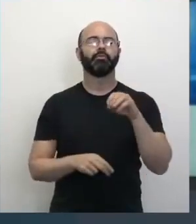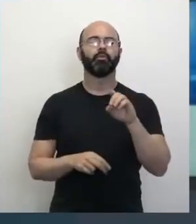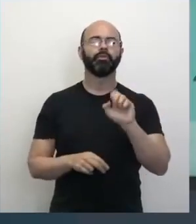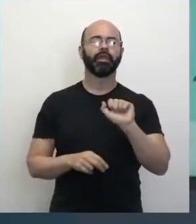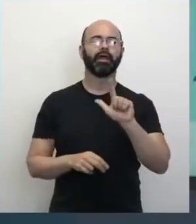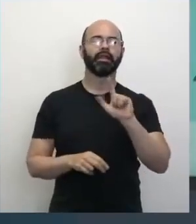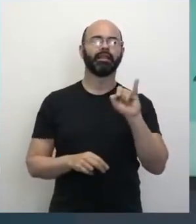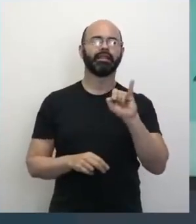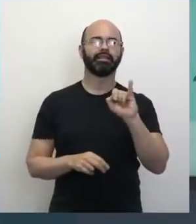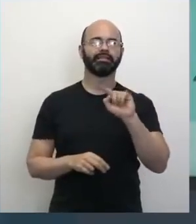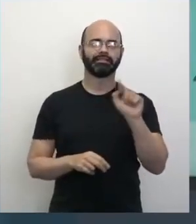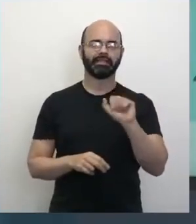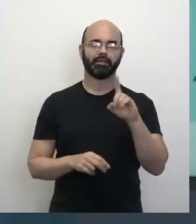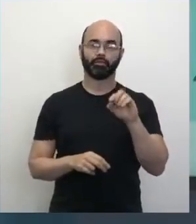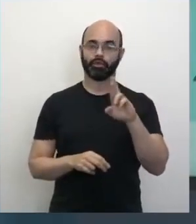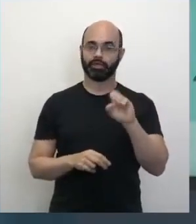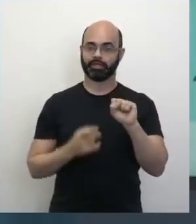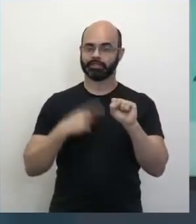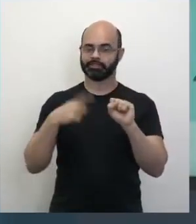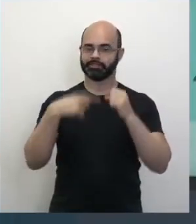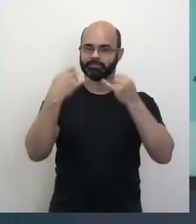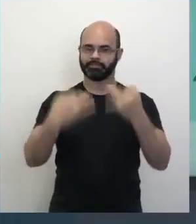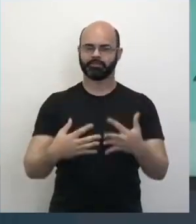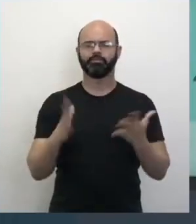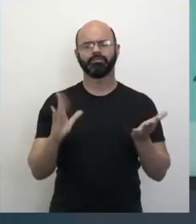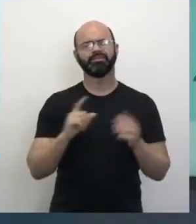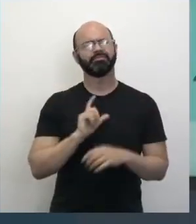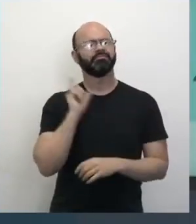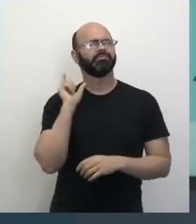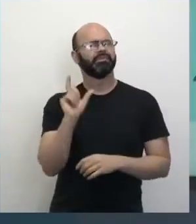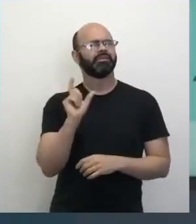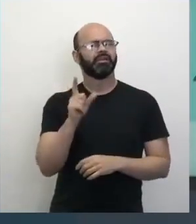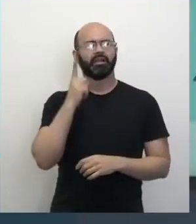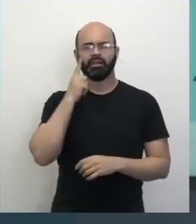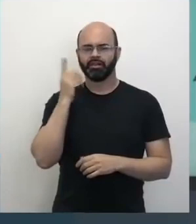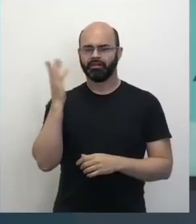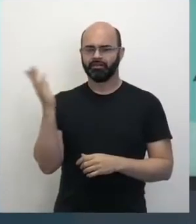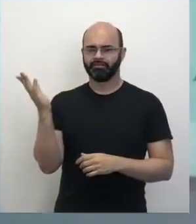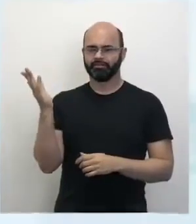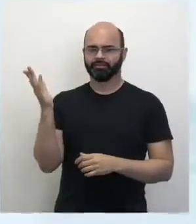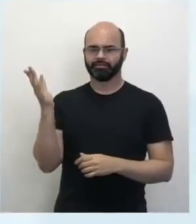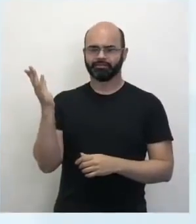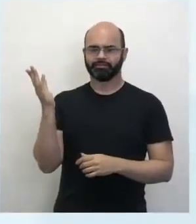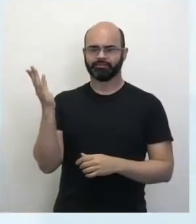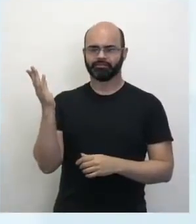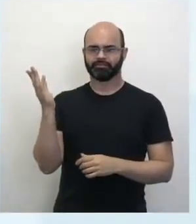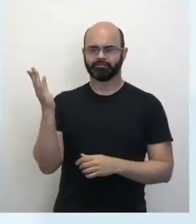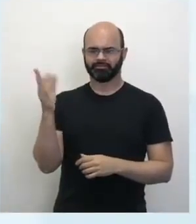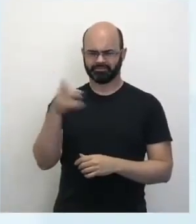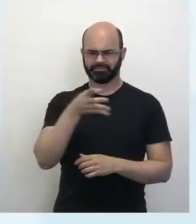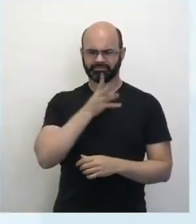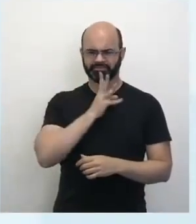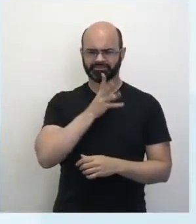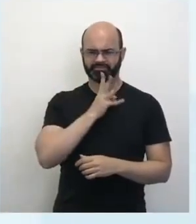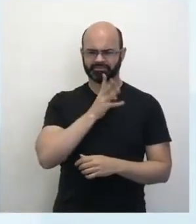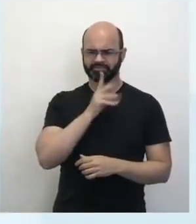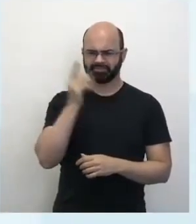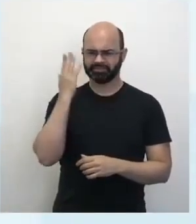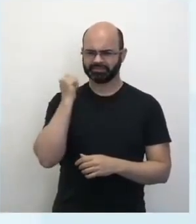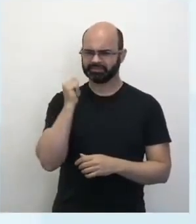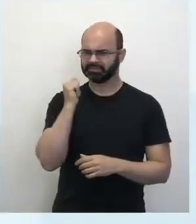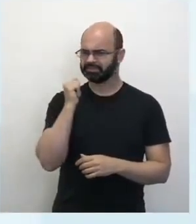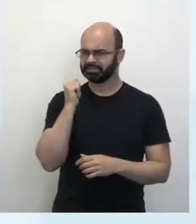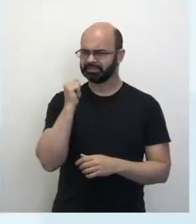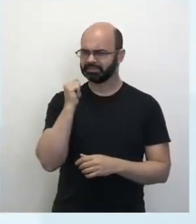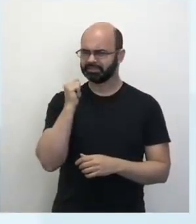falar um pouquinho na frente. E sobre essa palavra aí que está na tela. Alguém já ouviu falar? Você conhece